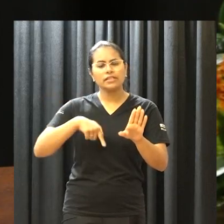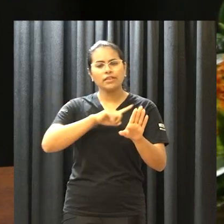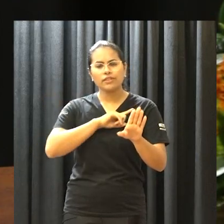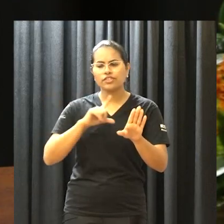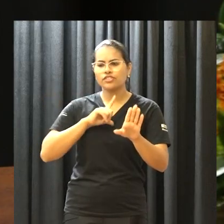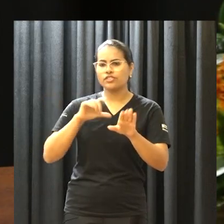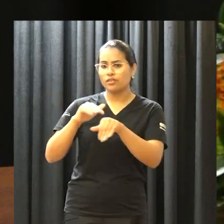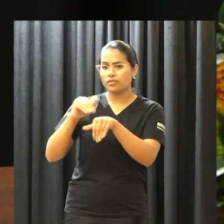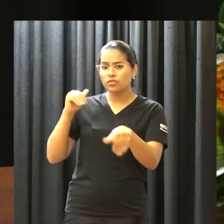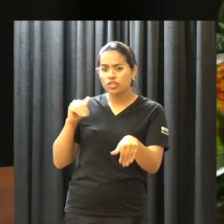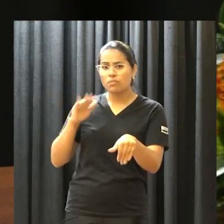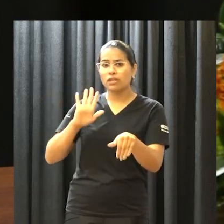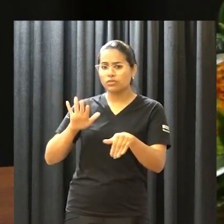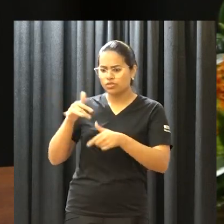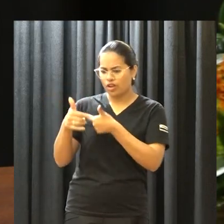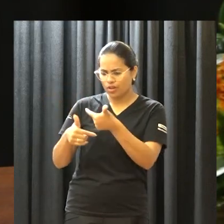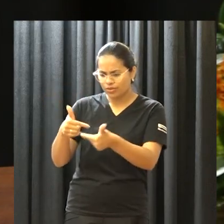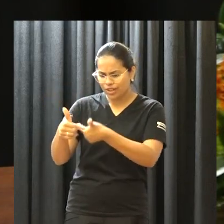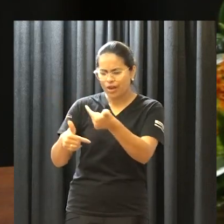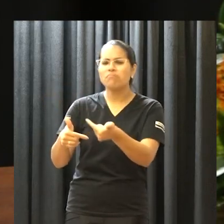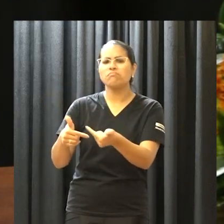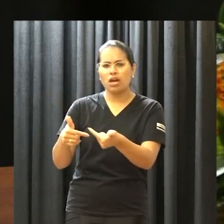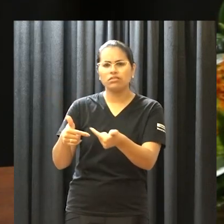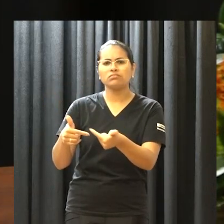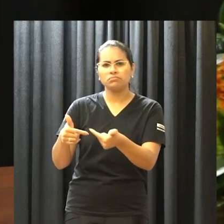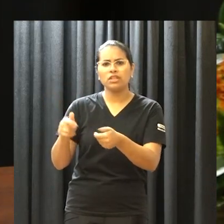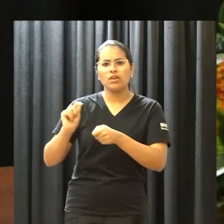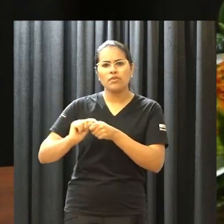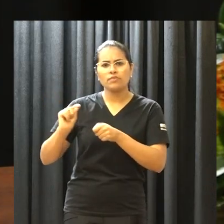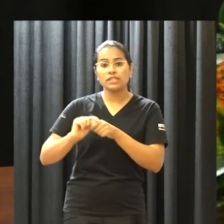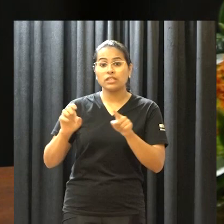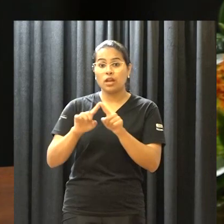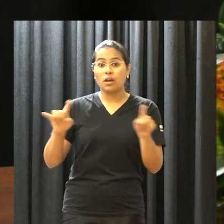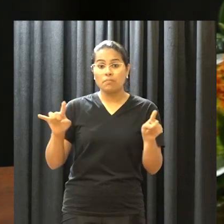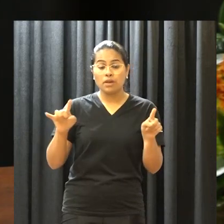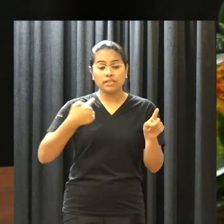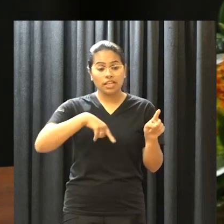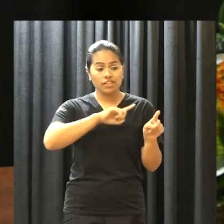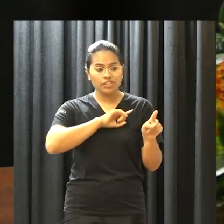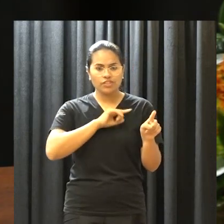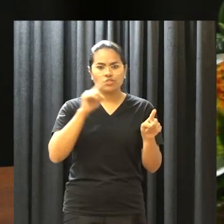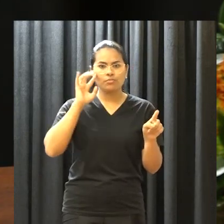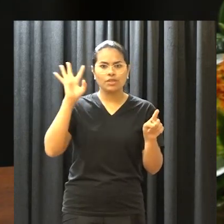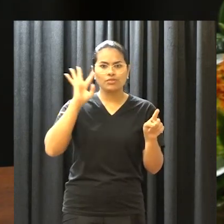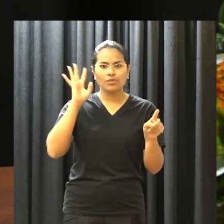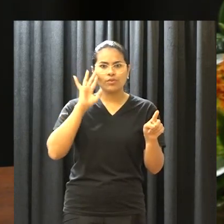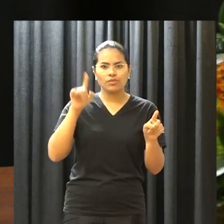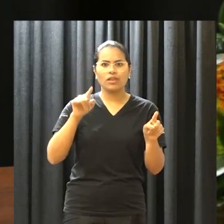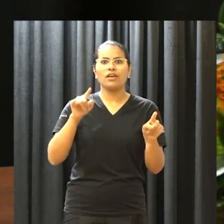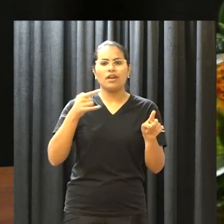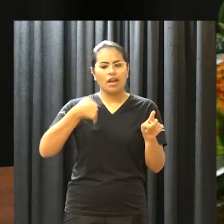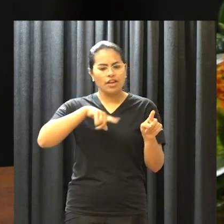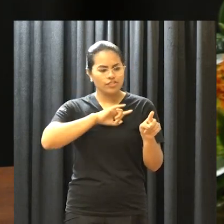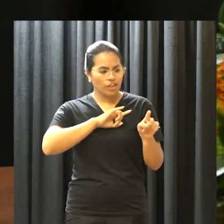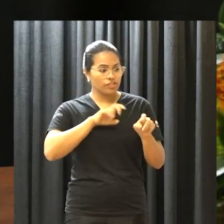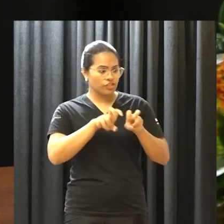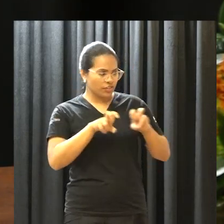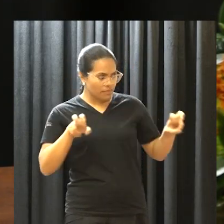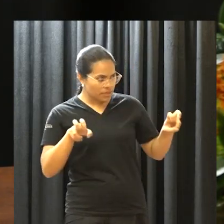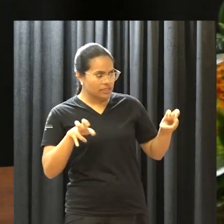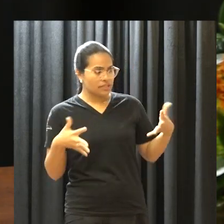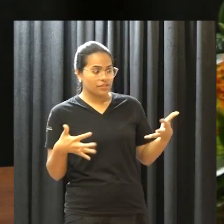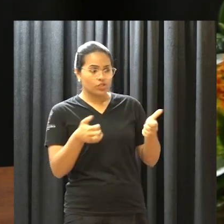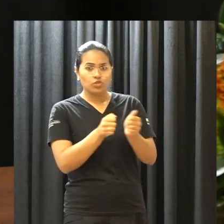estava fazendo esse trabalho, falou, ah, vamos escrever o e-book nesse evento com a Pâmela, com a Nádia e com a Marivete. Então, botamos aí o chamado que